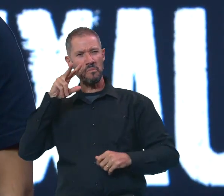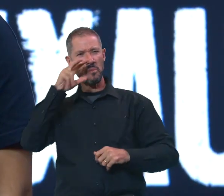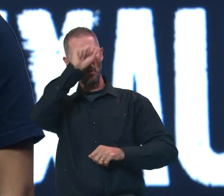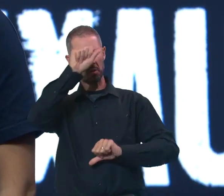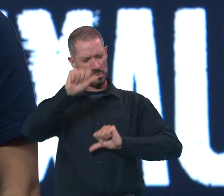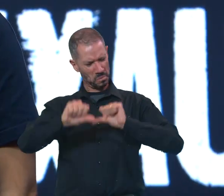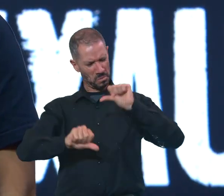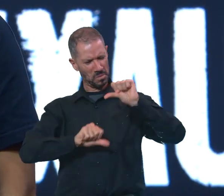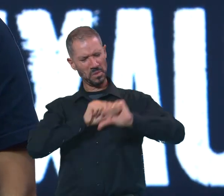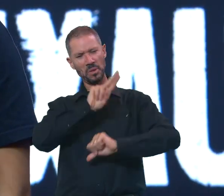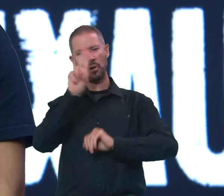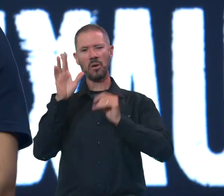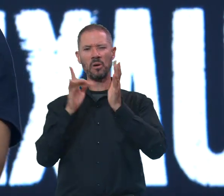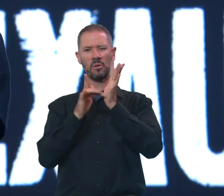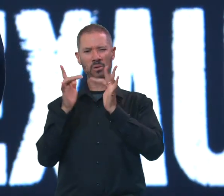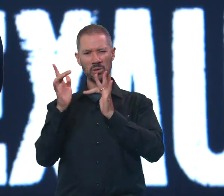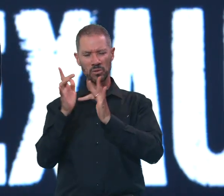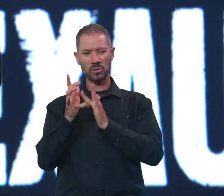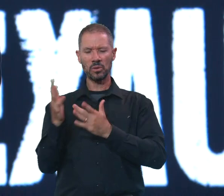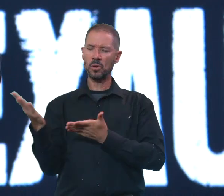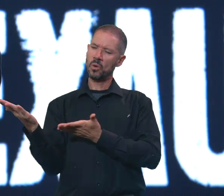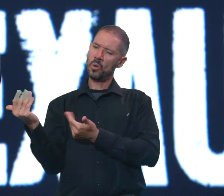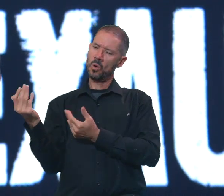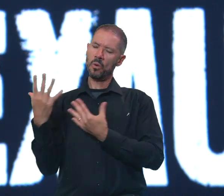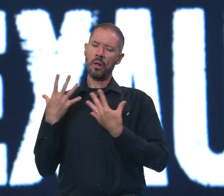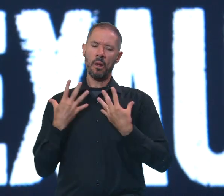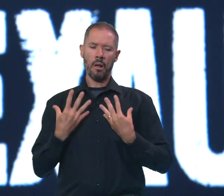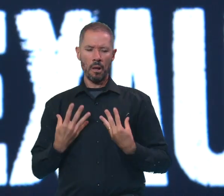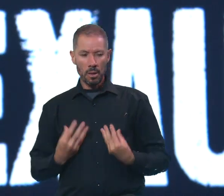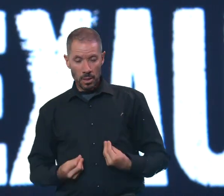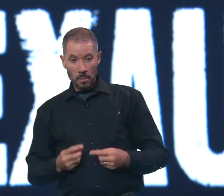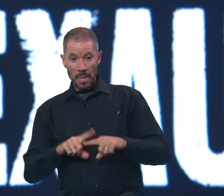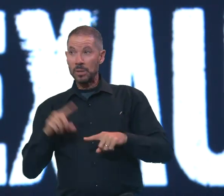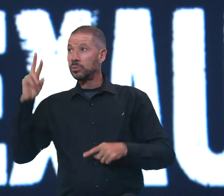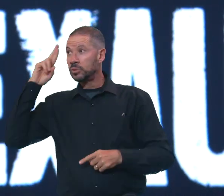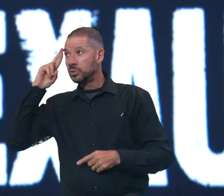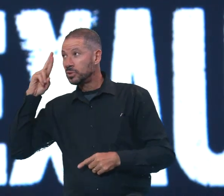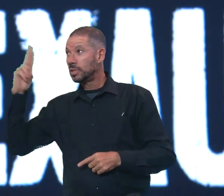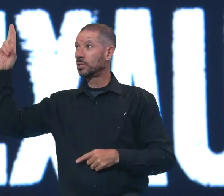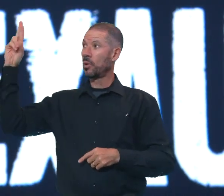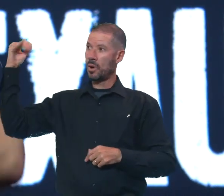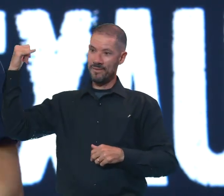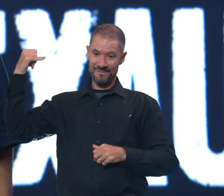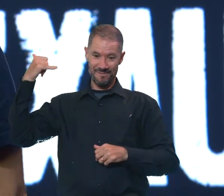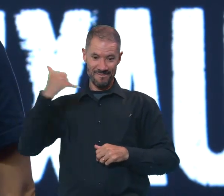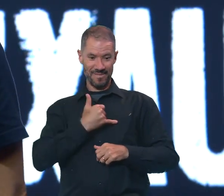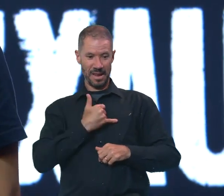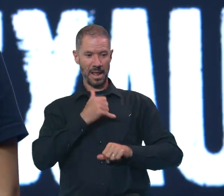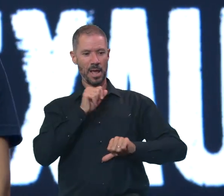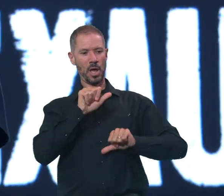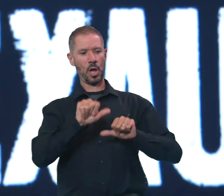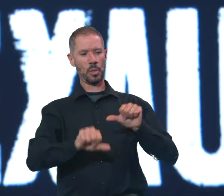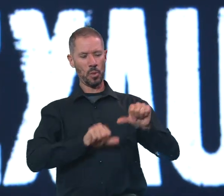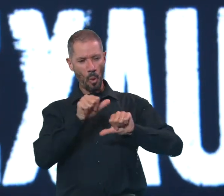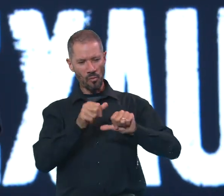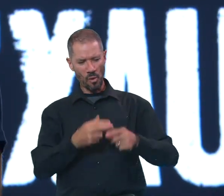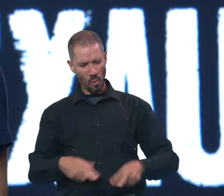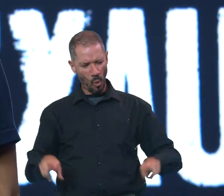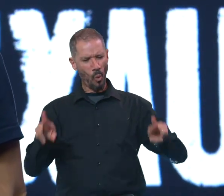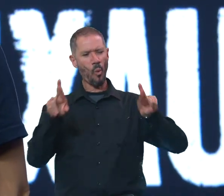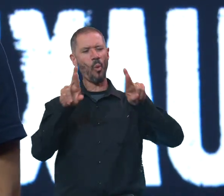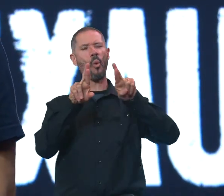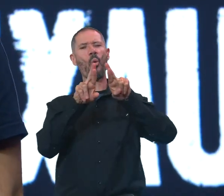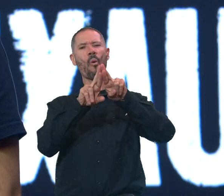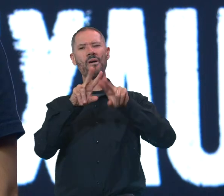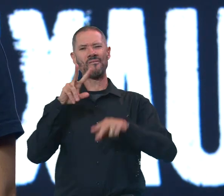Jesus. A palavra de Deus vai dizer que os jovens se cansam, mas o Senhor é aquele que renova as nossas forças. Eu creio nessa